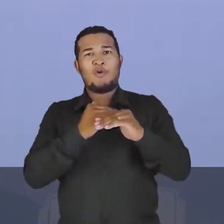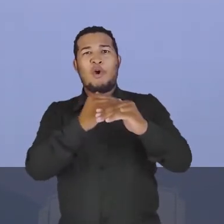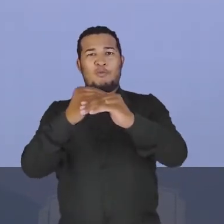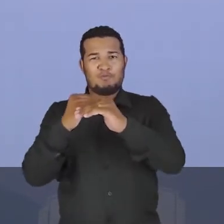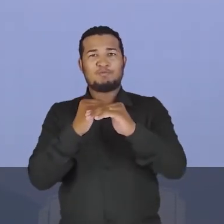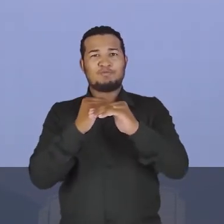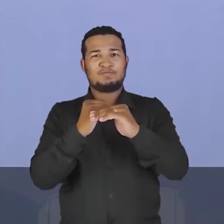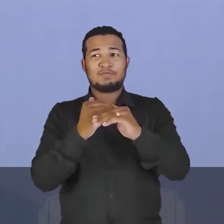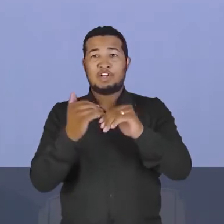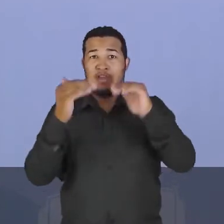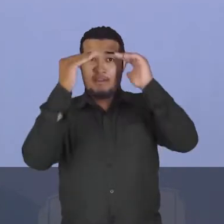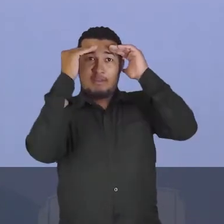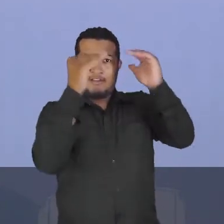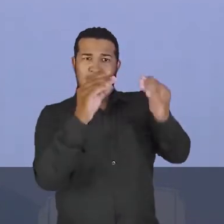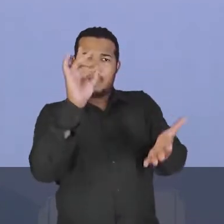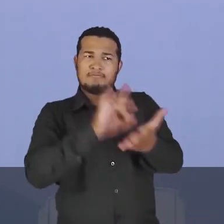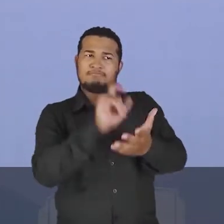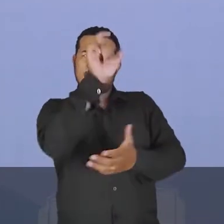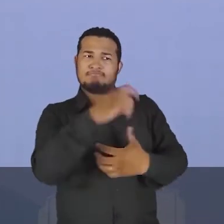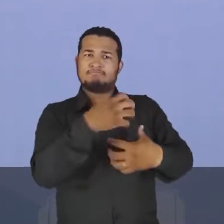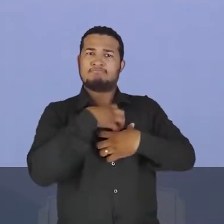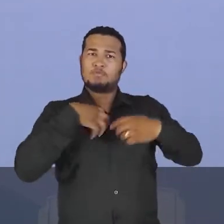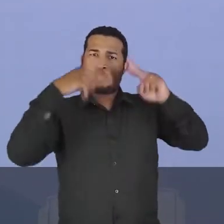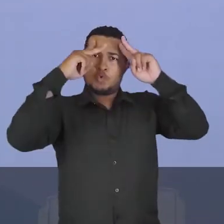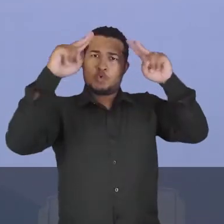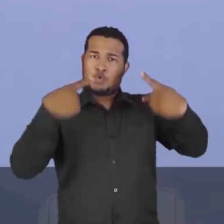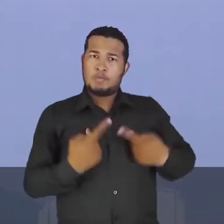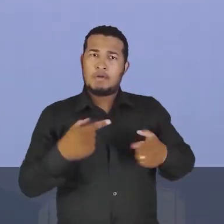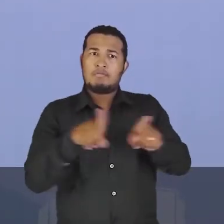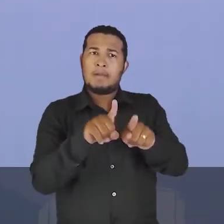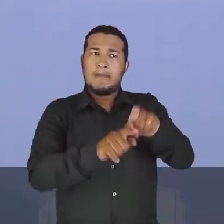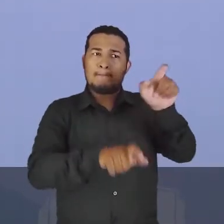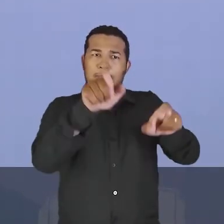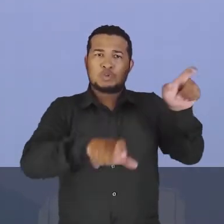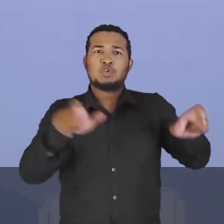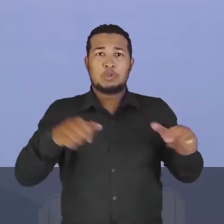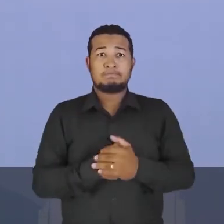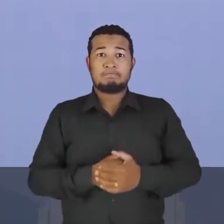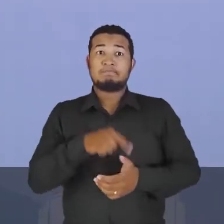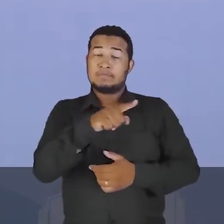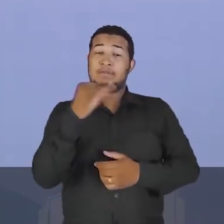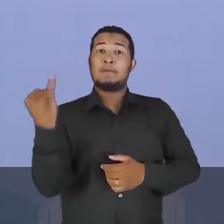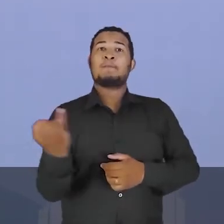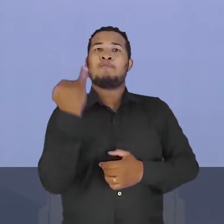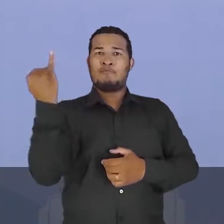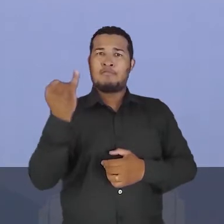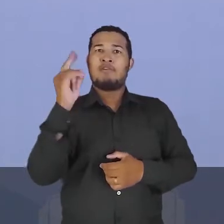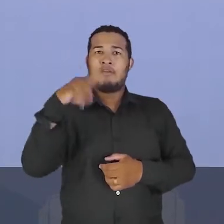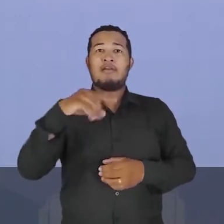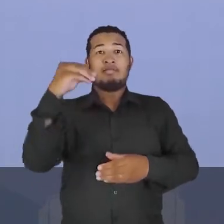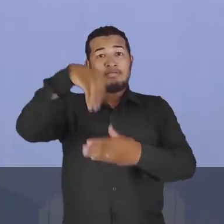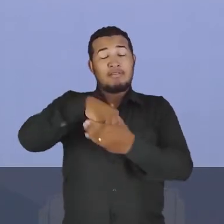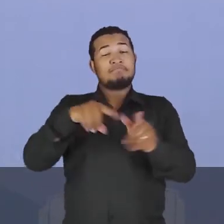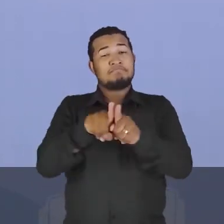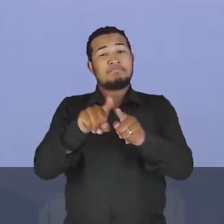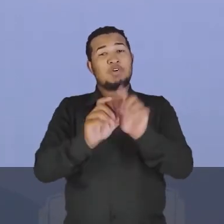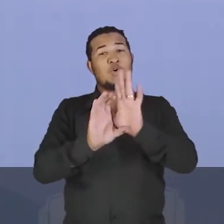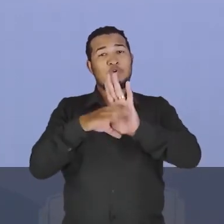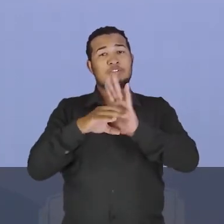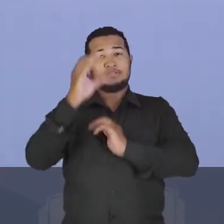esse respeito à dignidade humana, esse respeito a cada pessoa. Então, isso aqui é um ponto muito importante, está dentro do conceito de